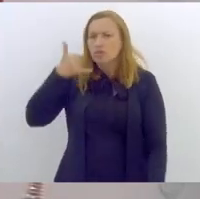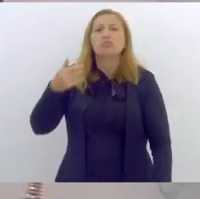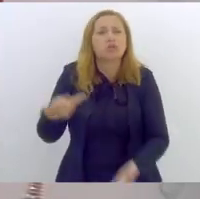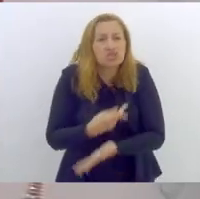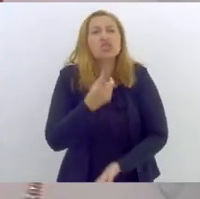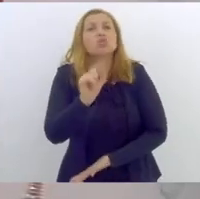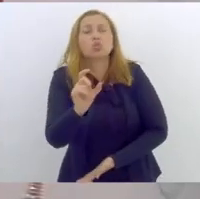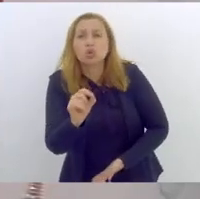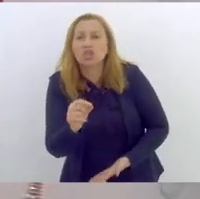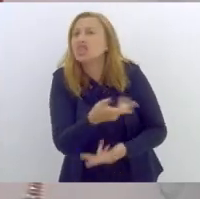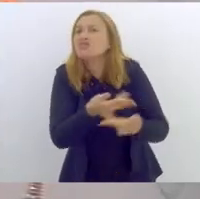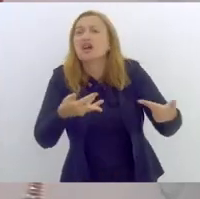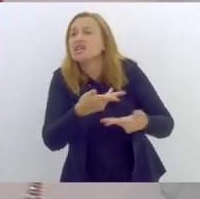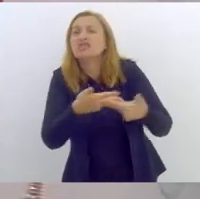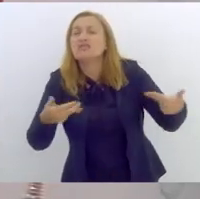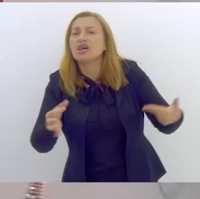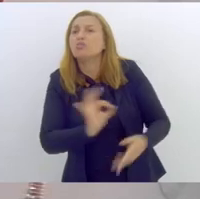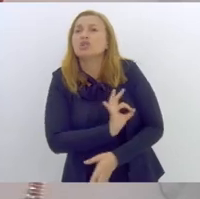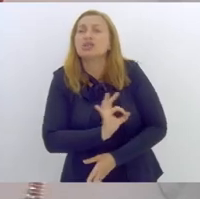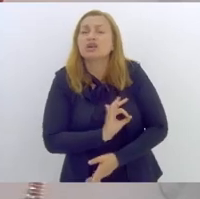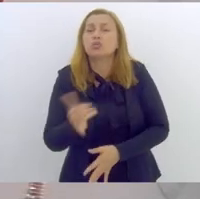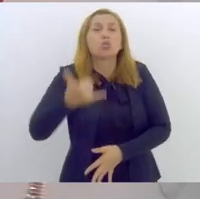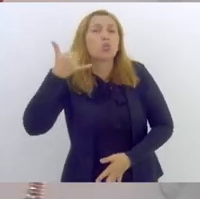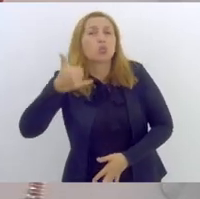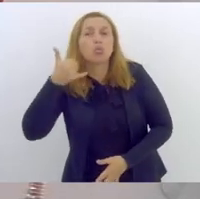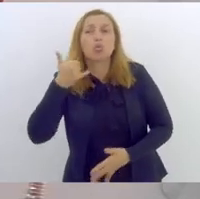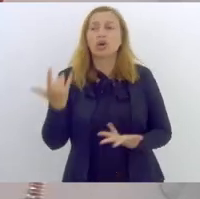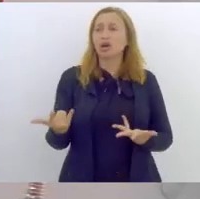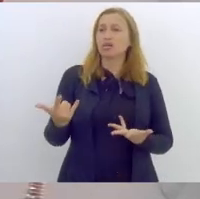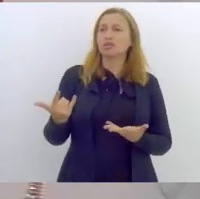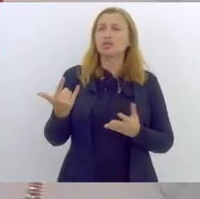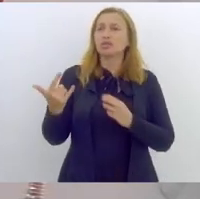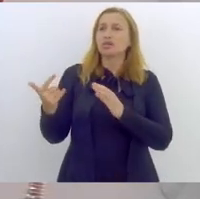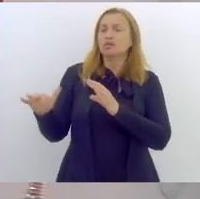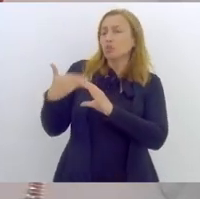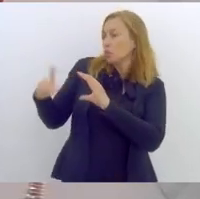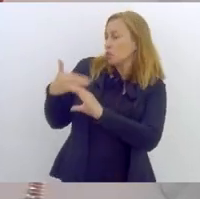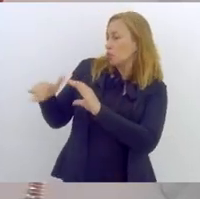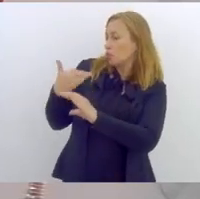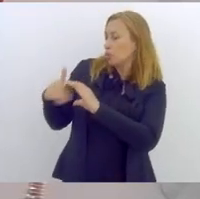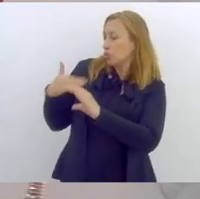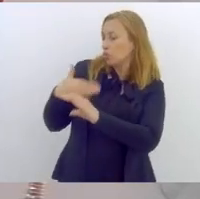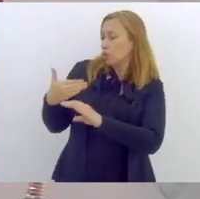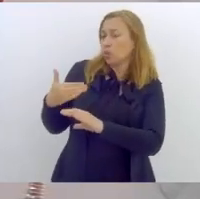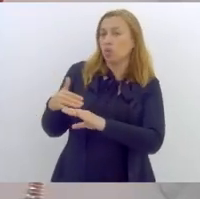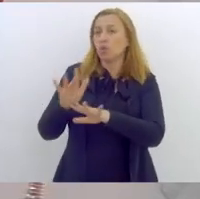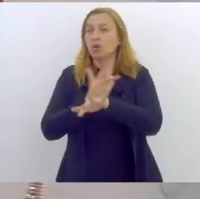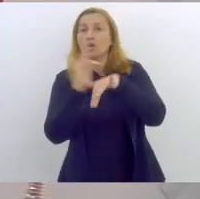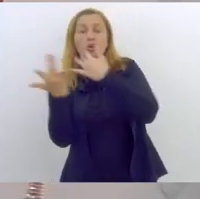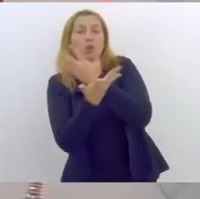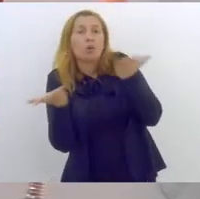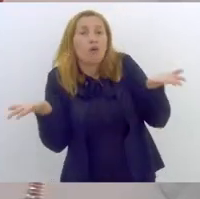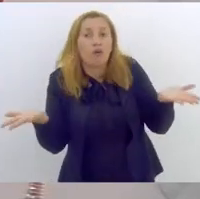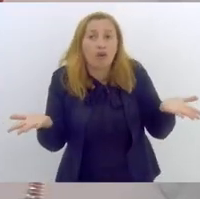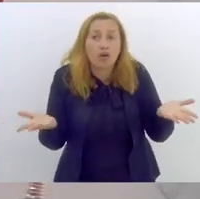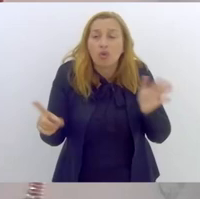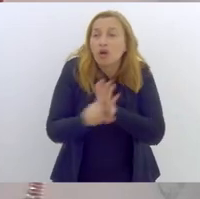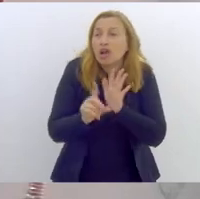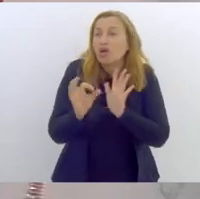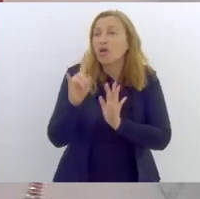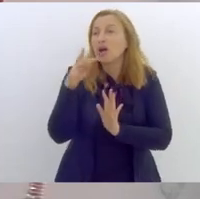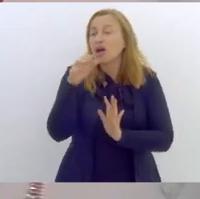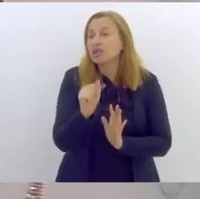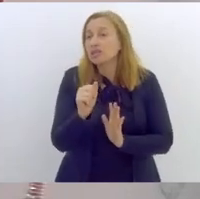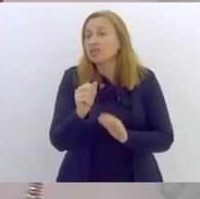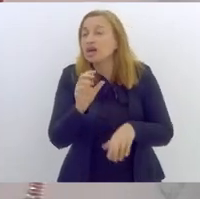que tá acontecendo que dezenas e dezenas de policiais estão me ligando mandando mensagem através das redes sociais com a Lei Orgânica da Polícia